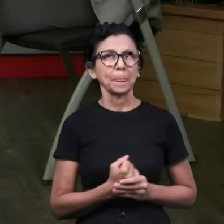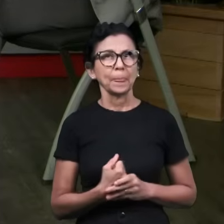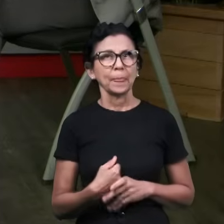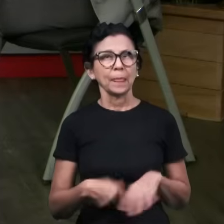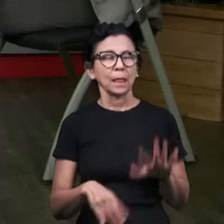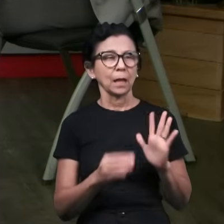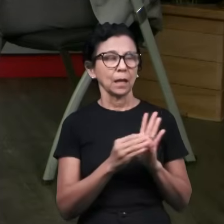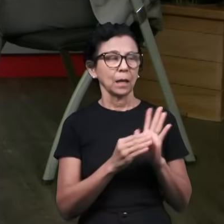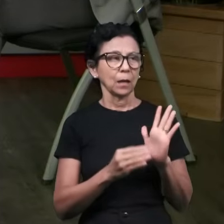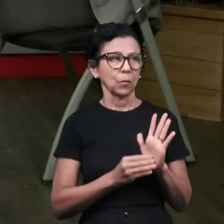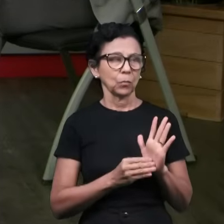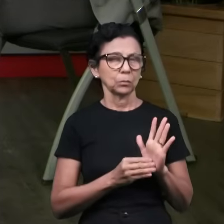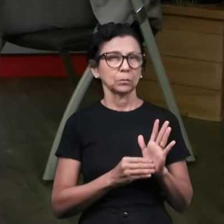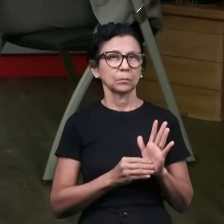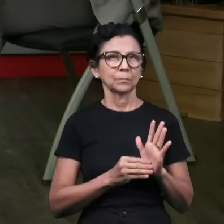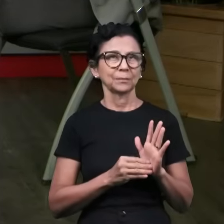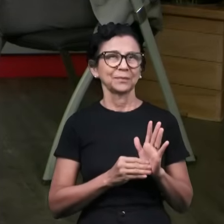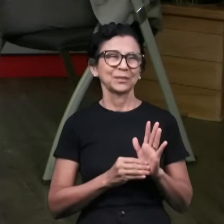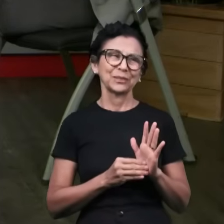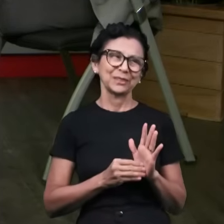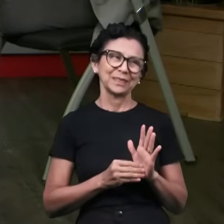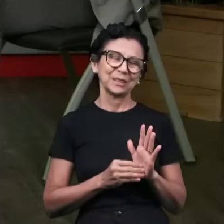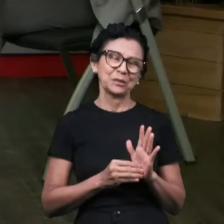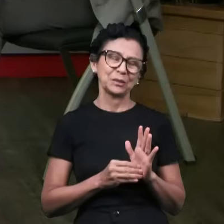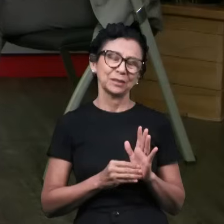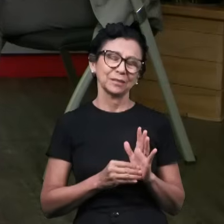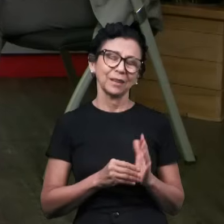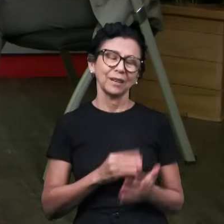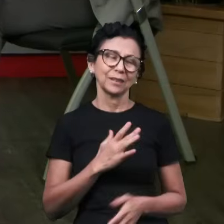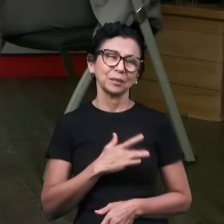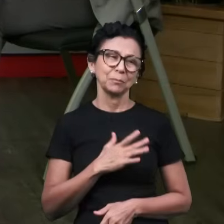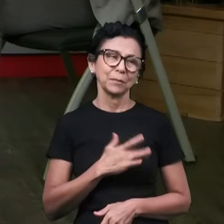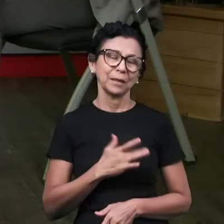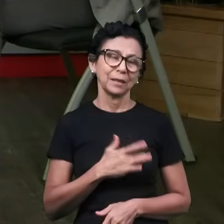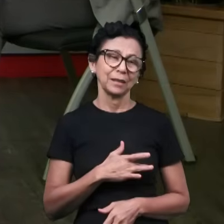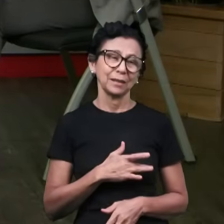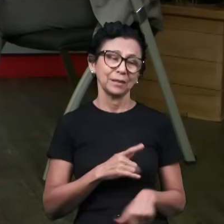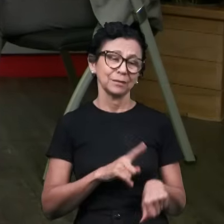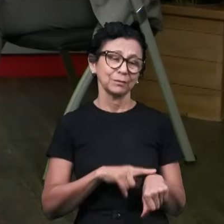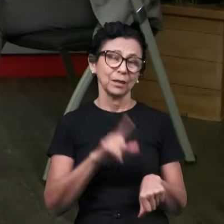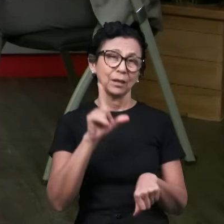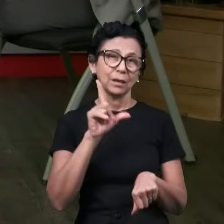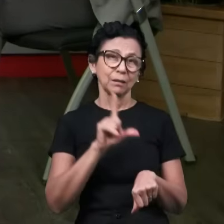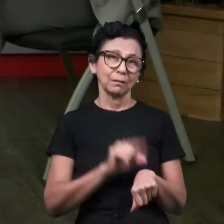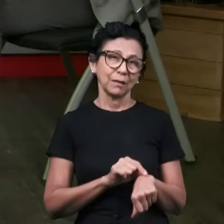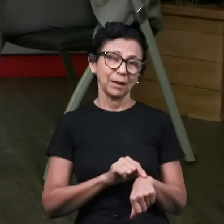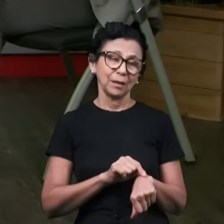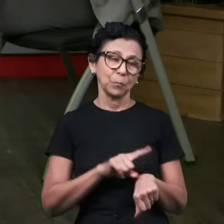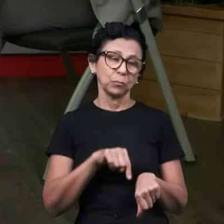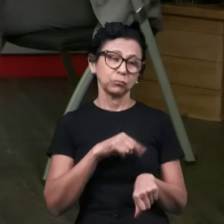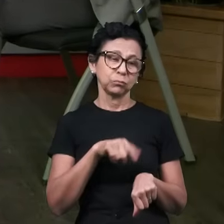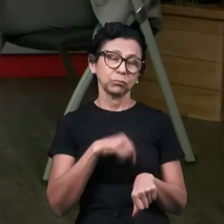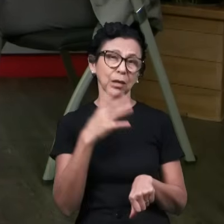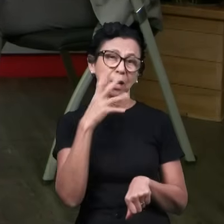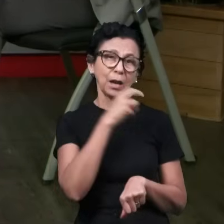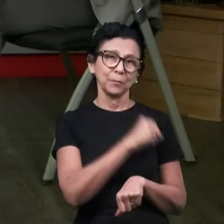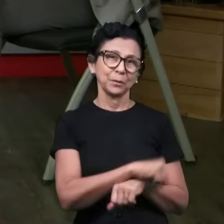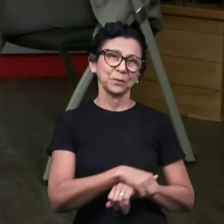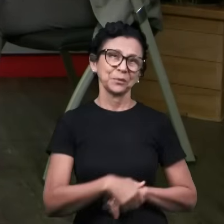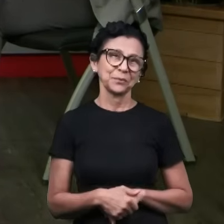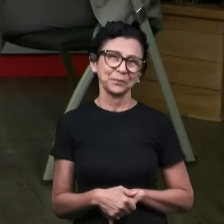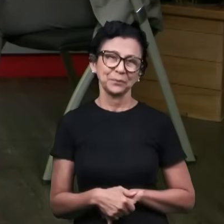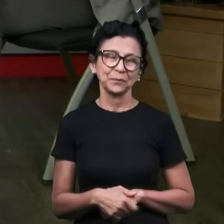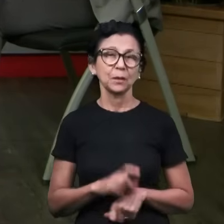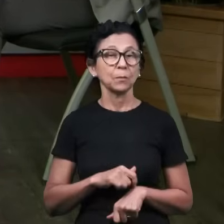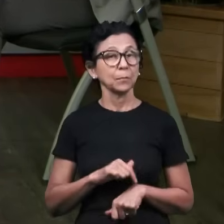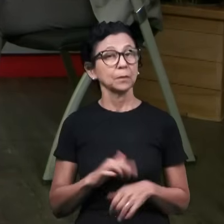da TV Manaim, é que tem que acabar. É verdade. É uma pena, porque o tema é maravilhoso, mas glorificamos